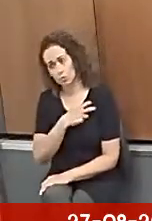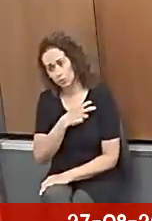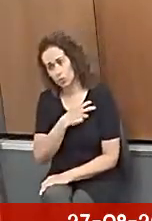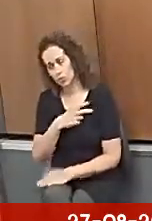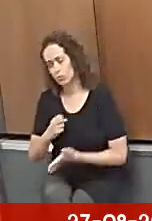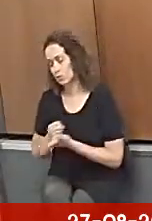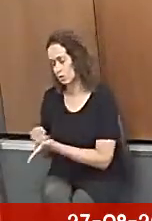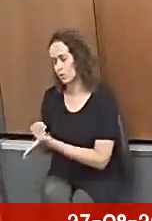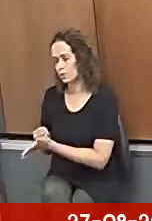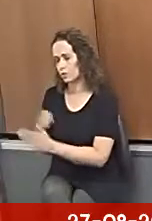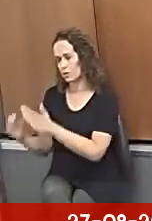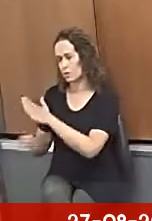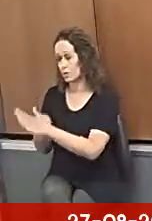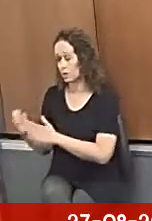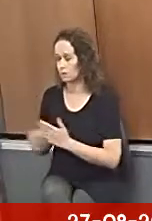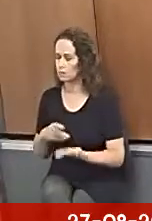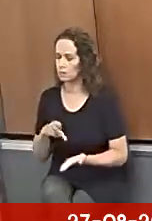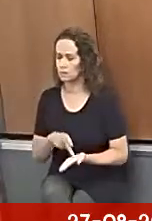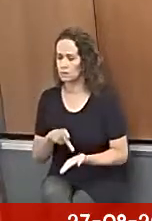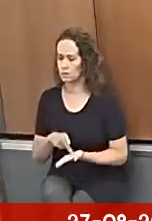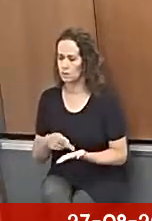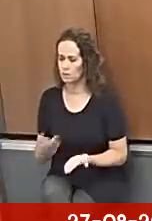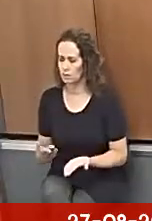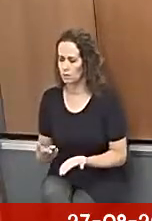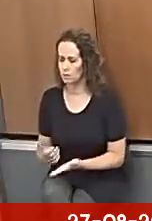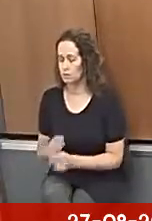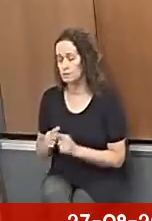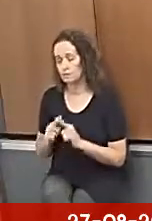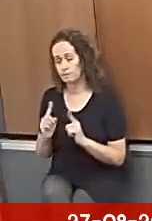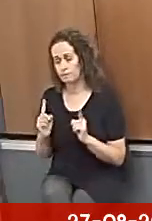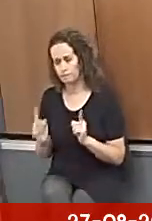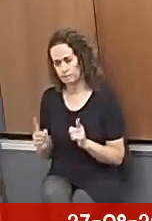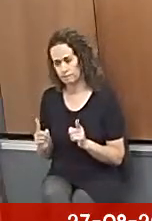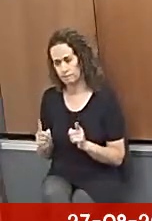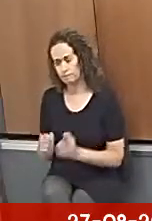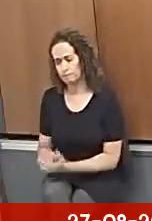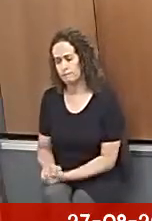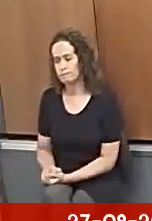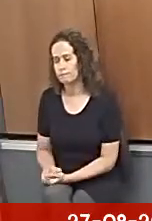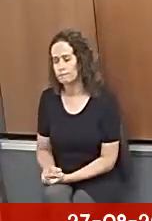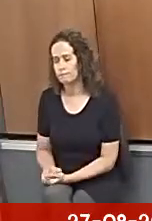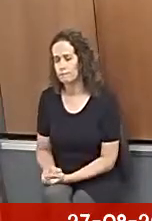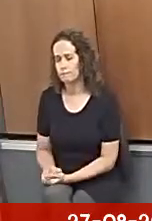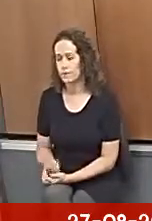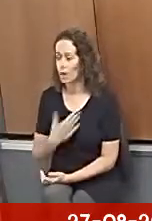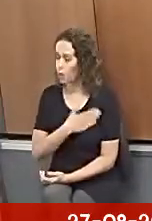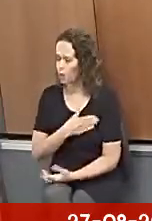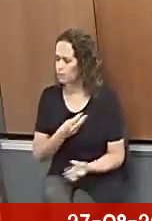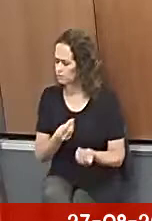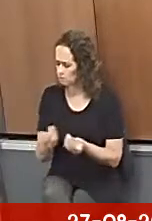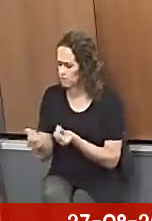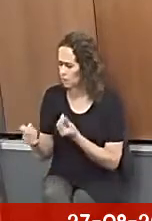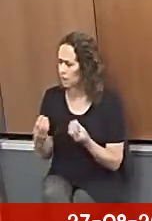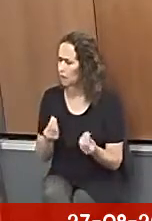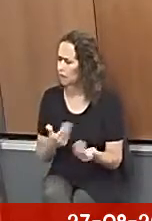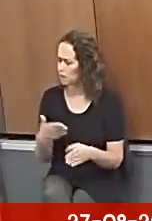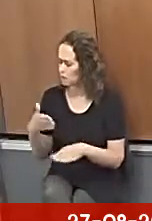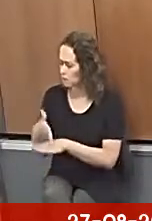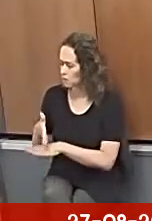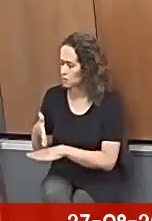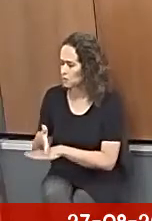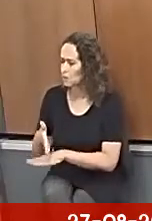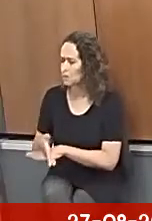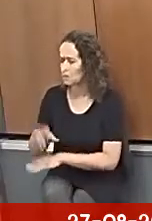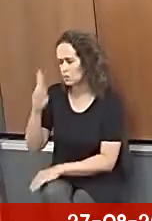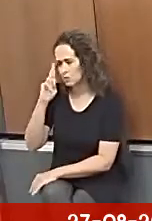da empresa isso é verdade apesar disso gosta da sensibilidade do acesso à diretoria